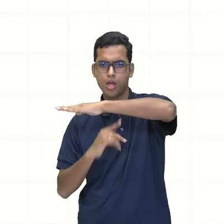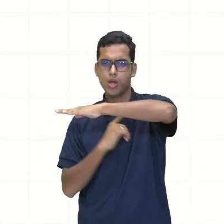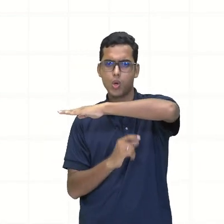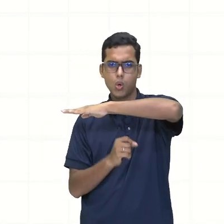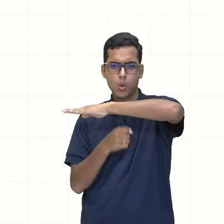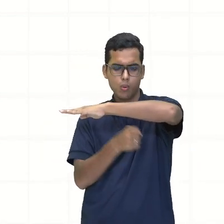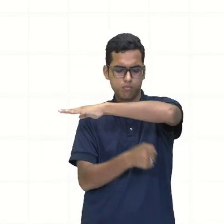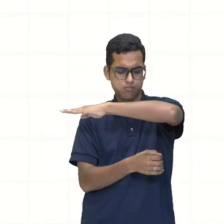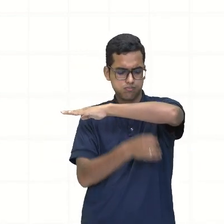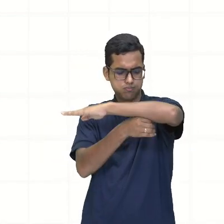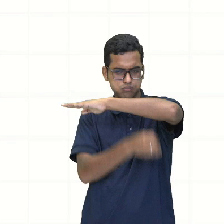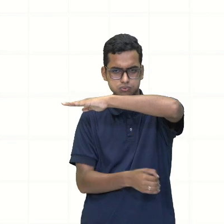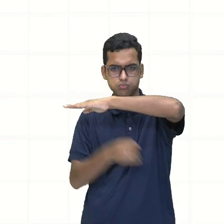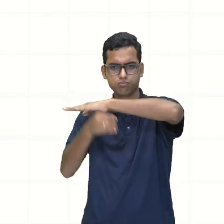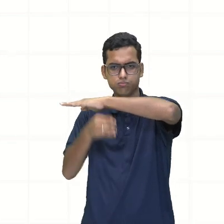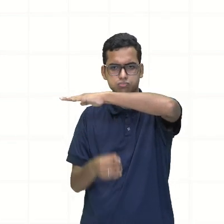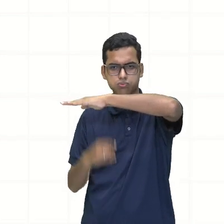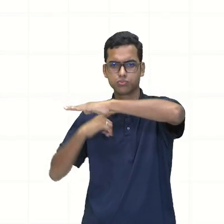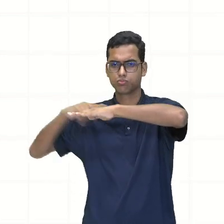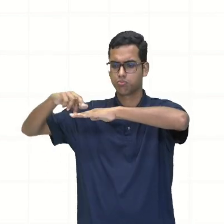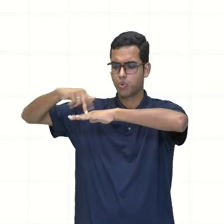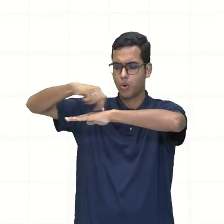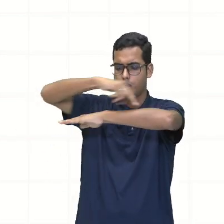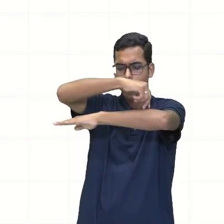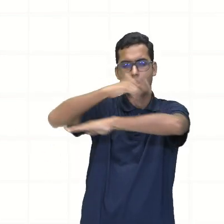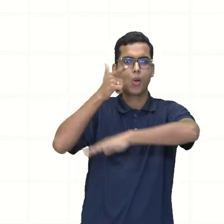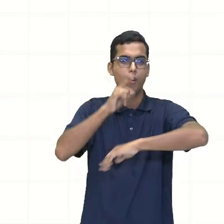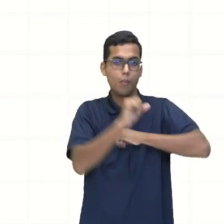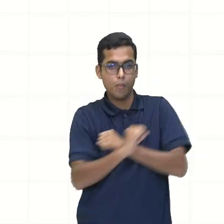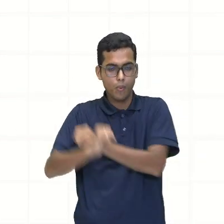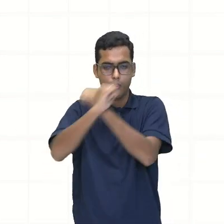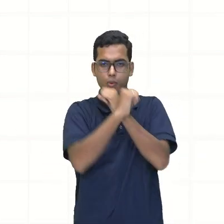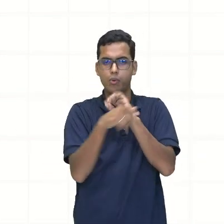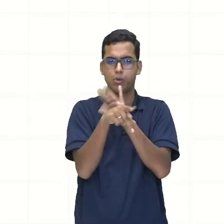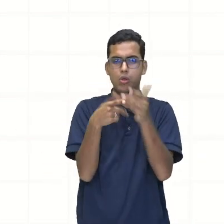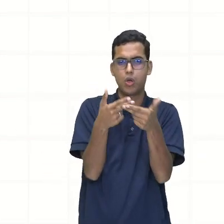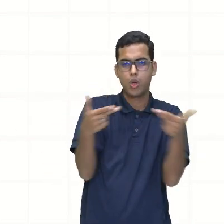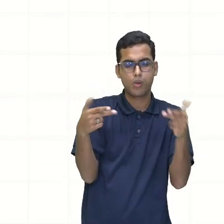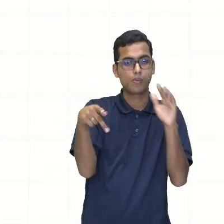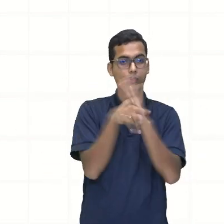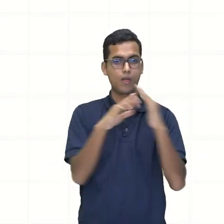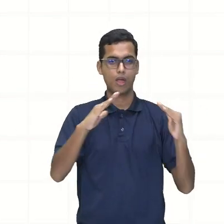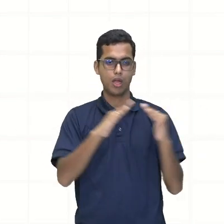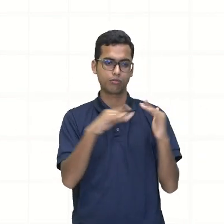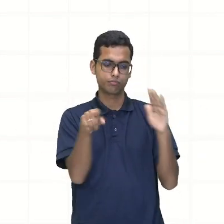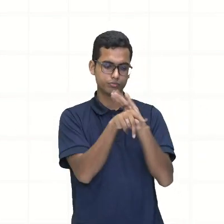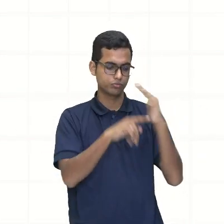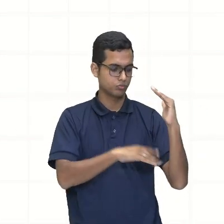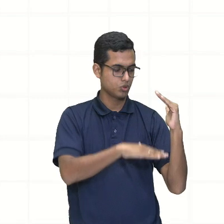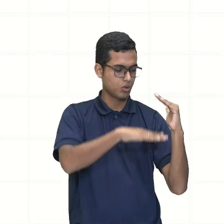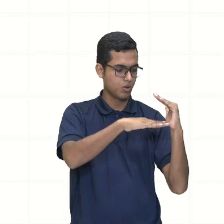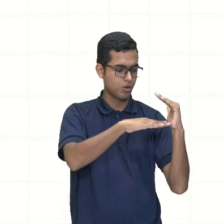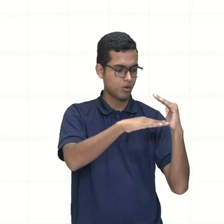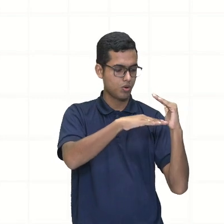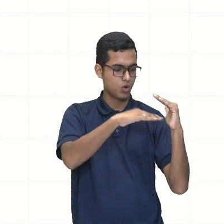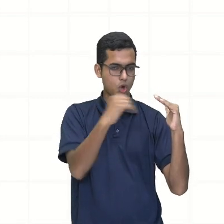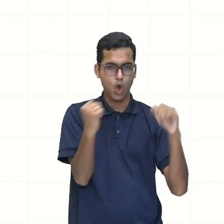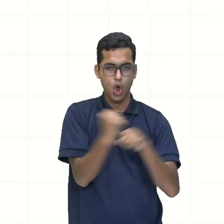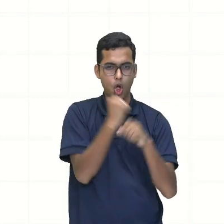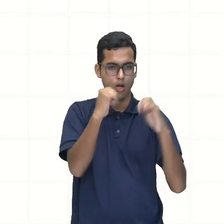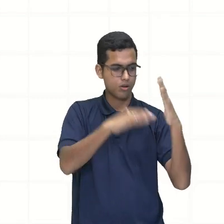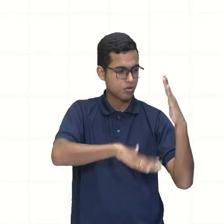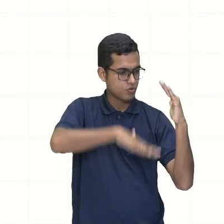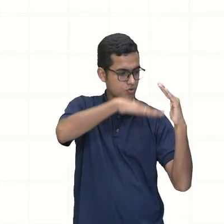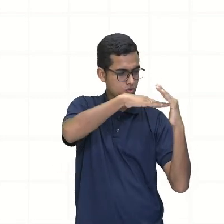coletivo, justamente para proteger os seus mantimentos, os seus animais, vamos dizer assim, os